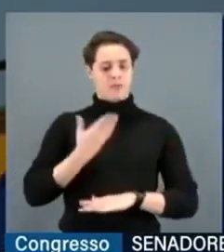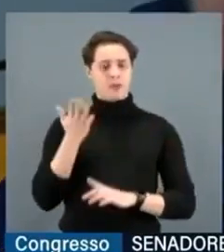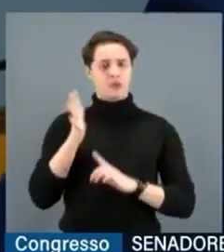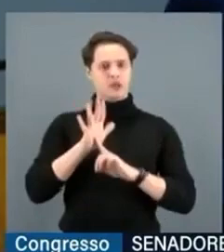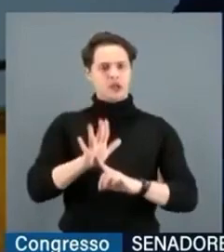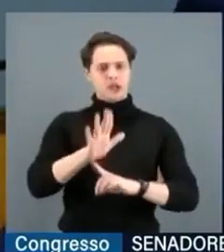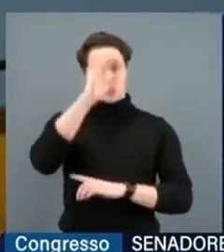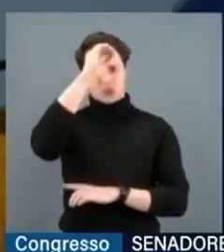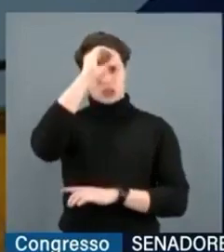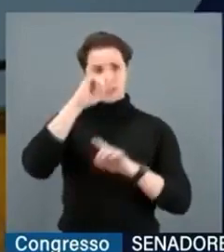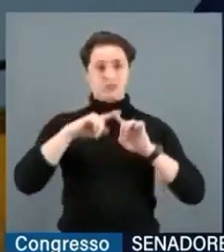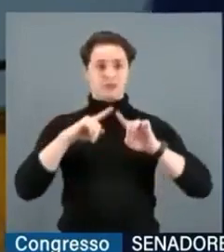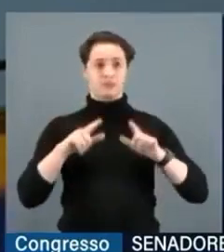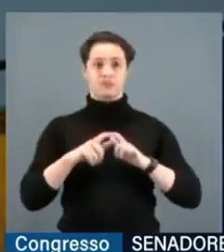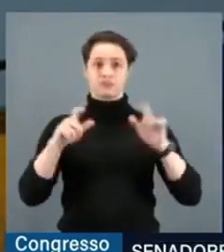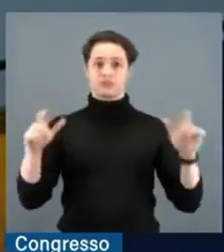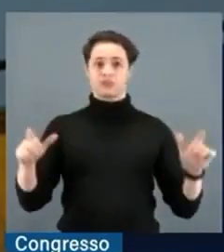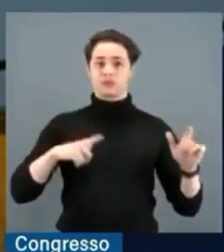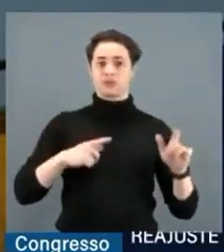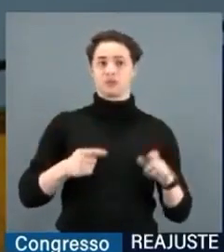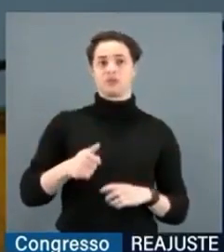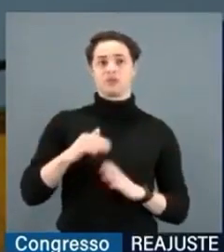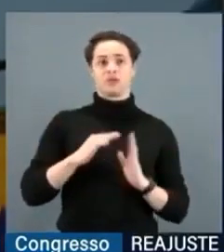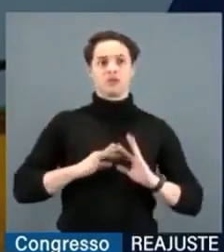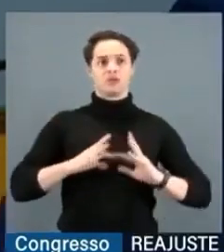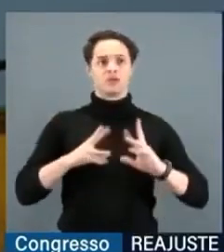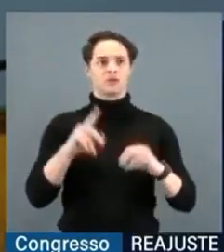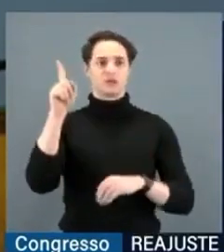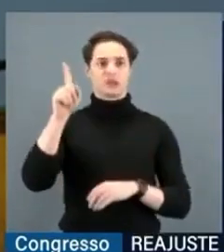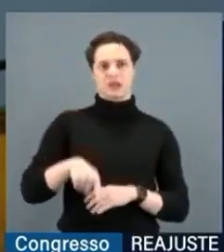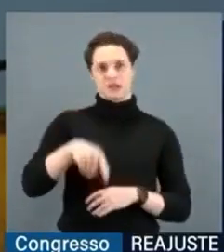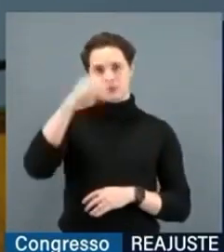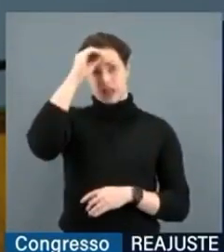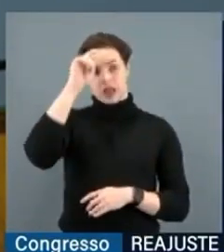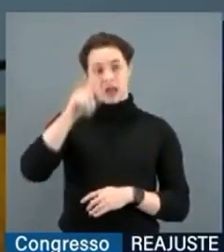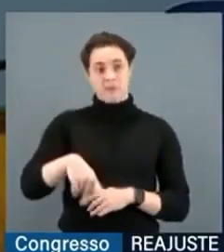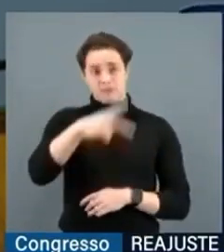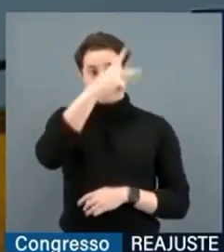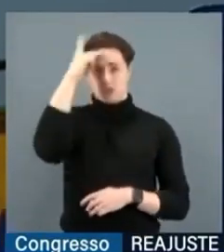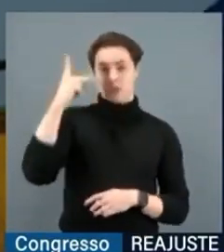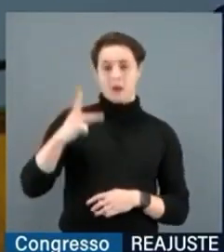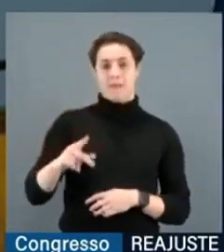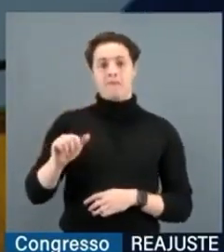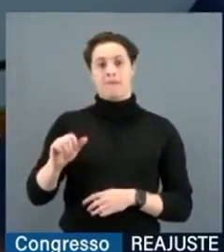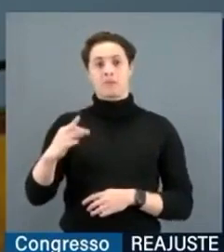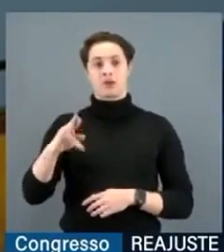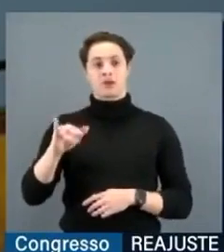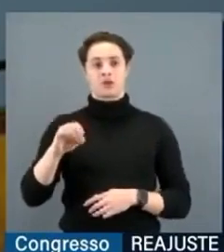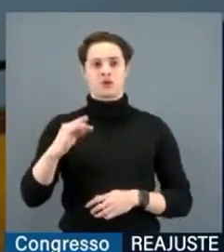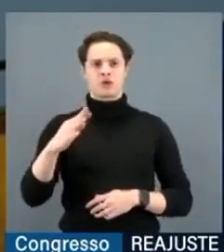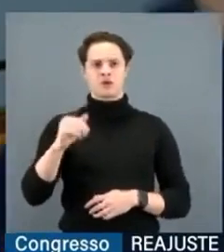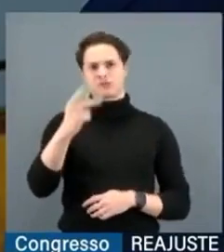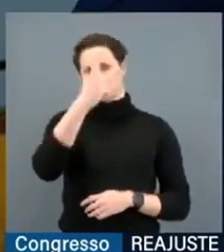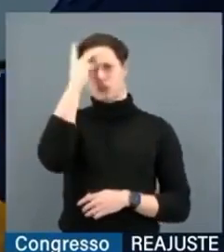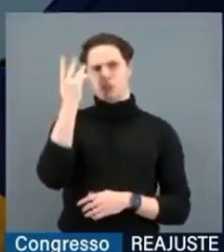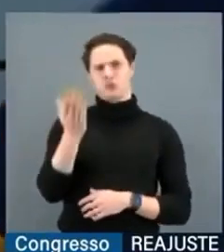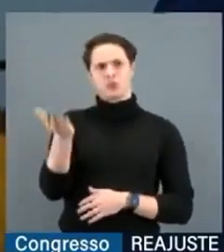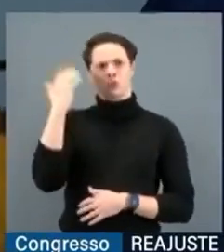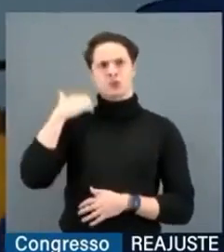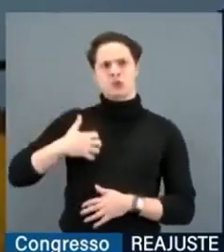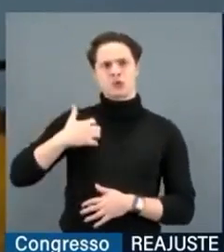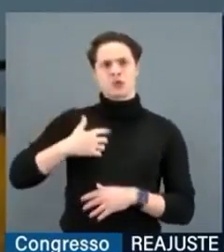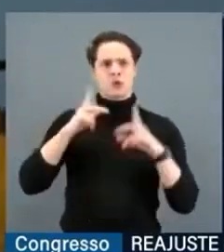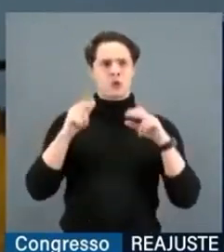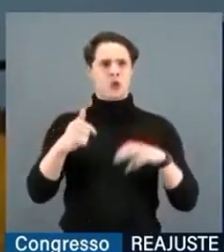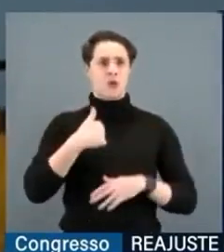deles, e a maioria, todos, quase todos, são inocentes, são patriotas, são pessoas que estavam revoltadas, como eu, que